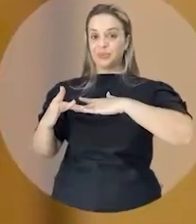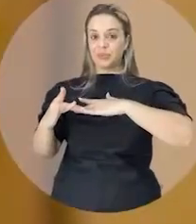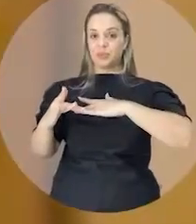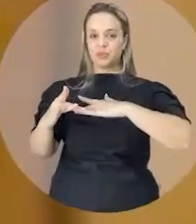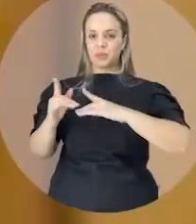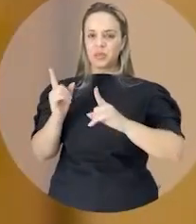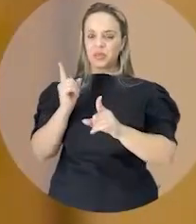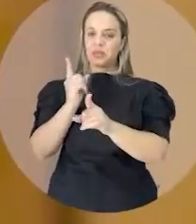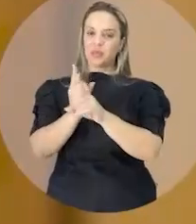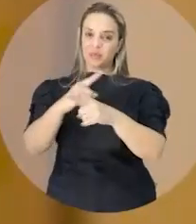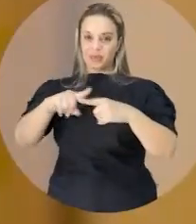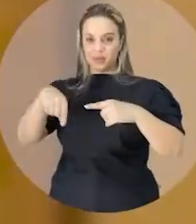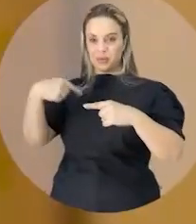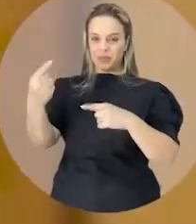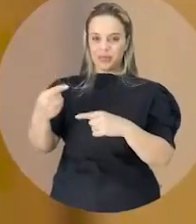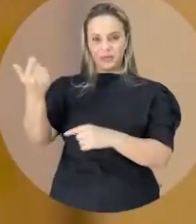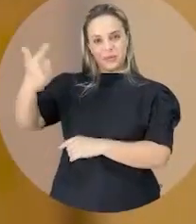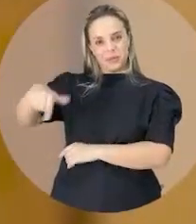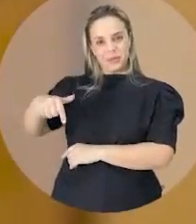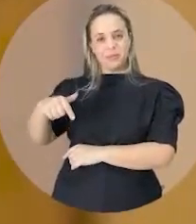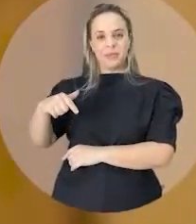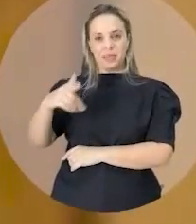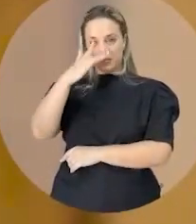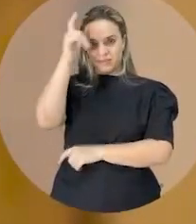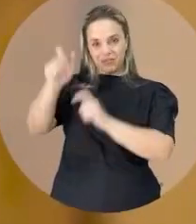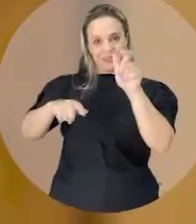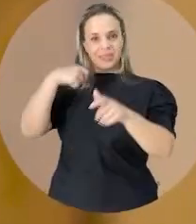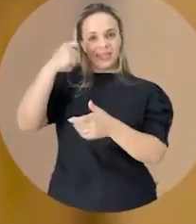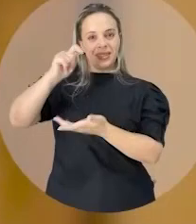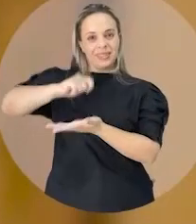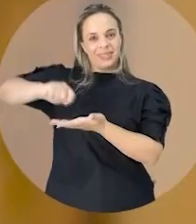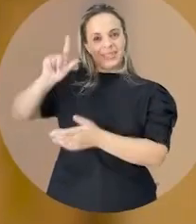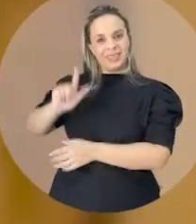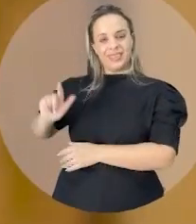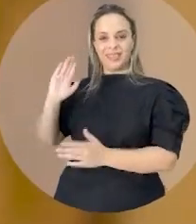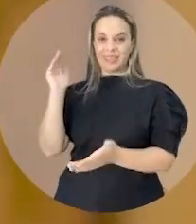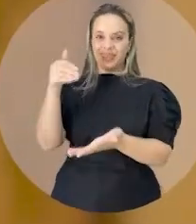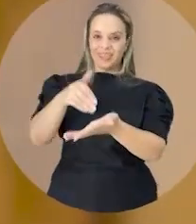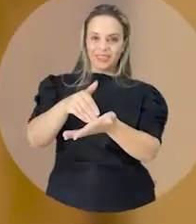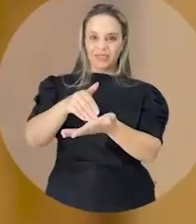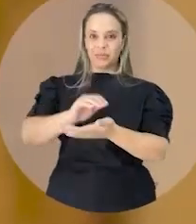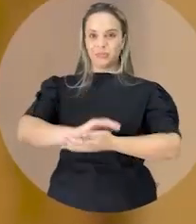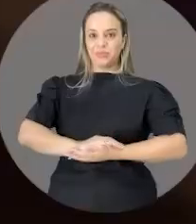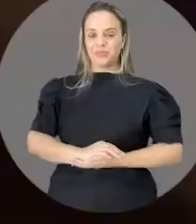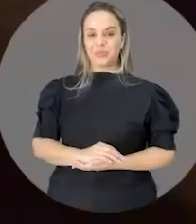Nos encontramos na próxima semana com mais nomes da nossa literatura. Até lá!